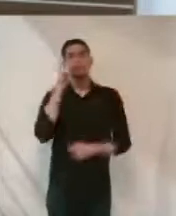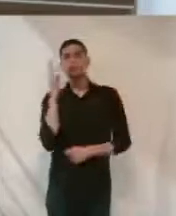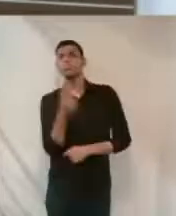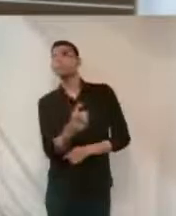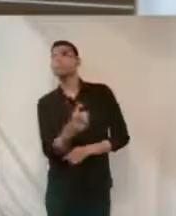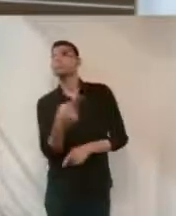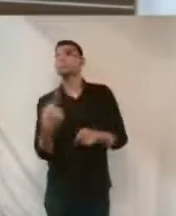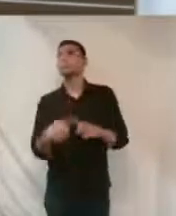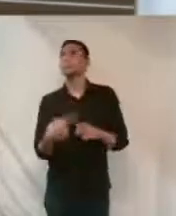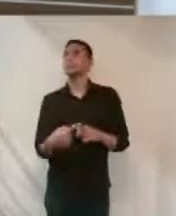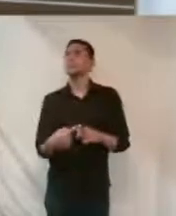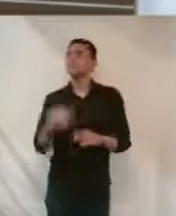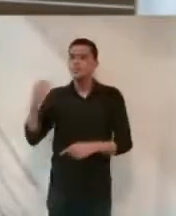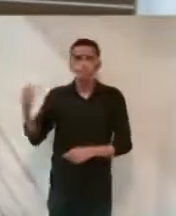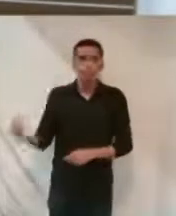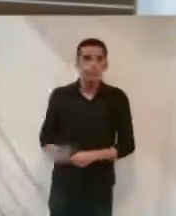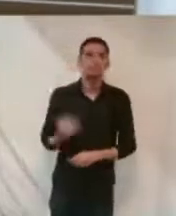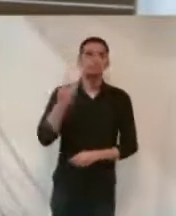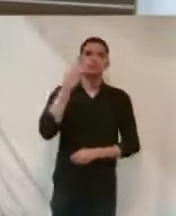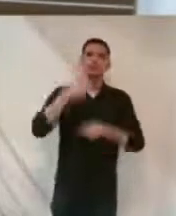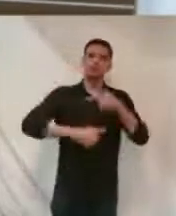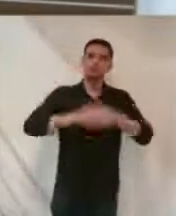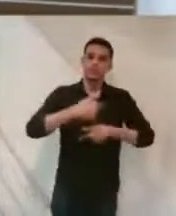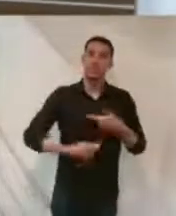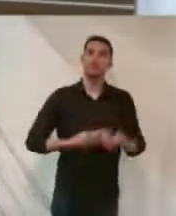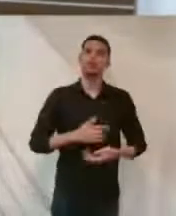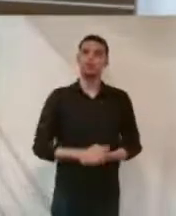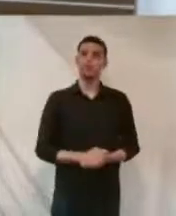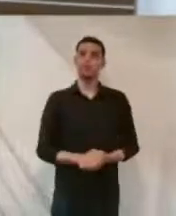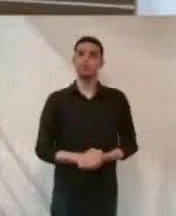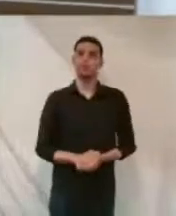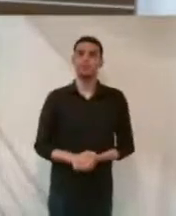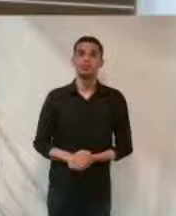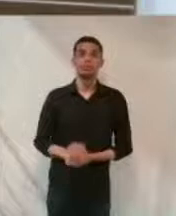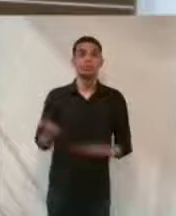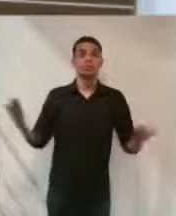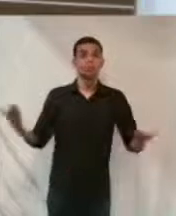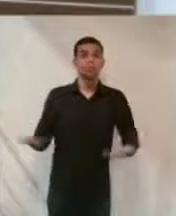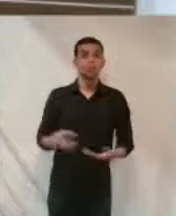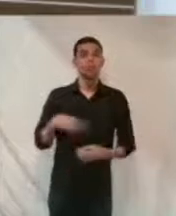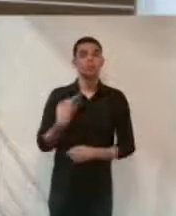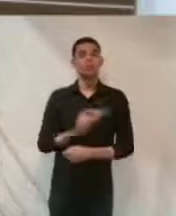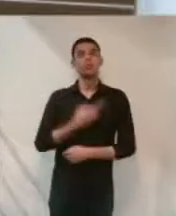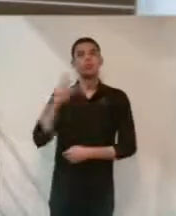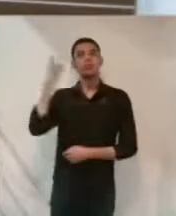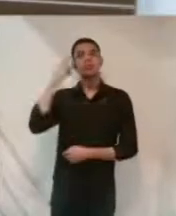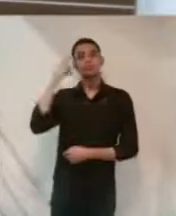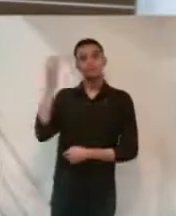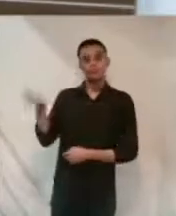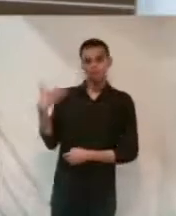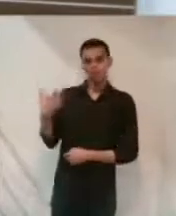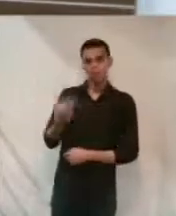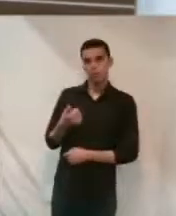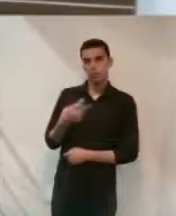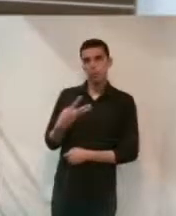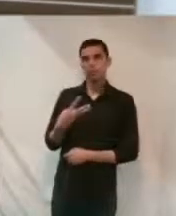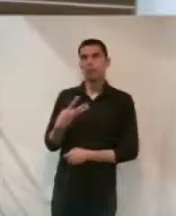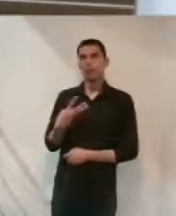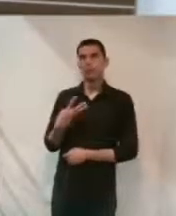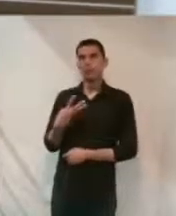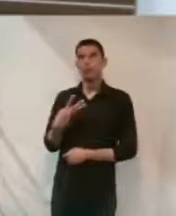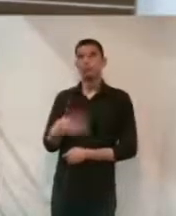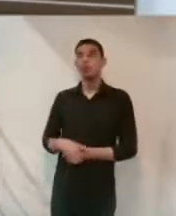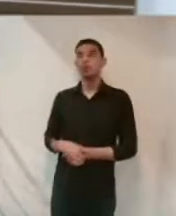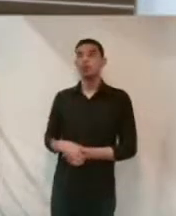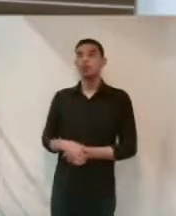quão importante é esse trabalho. Tá? A gente pensar hoje, a gente quando pensou lá em 2014, o que é que a gente ataca? Porque